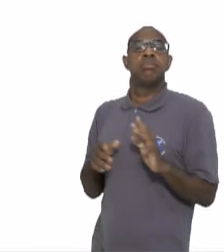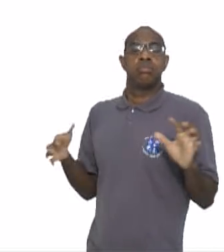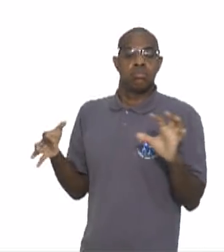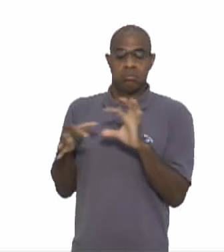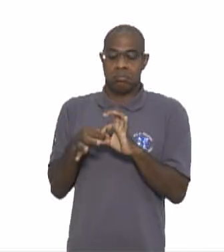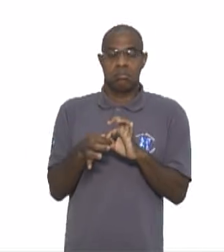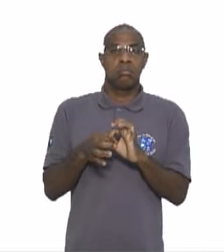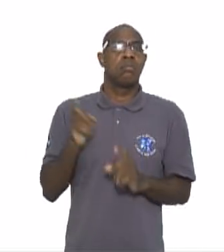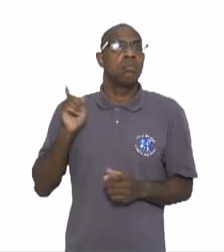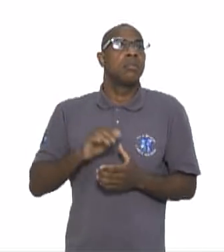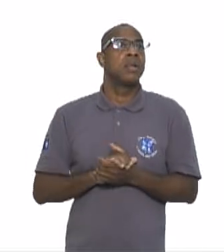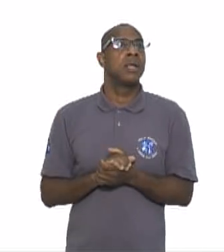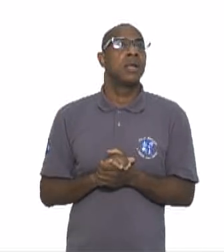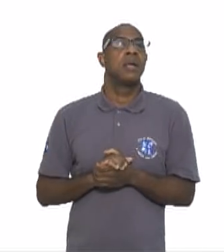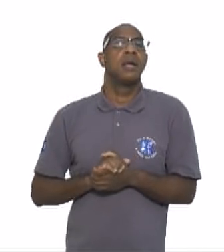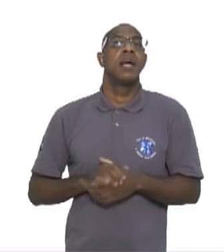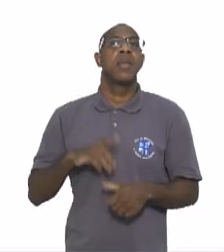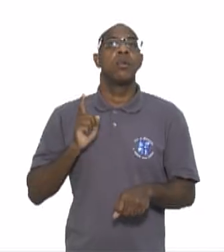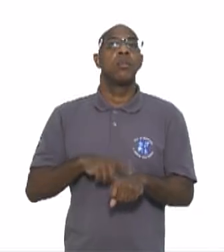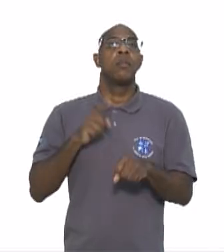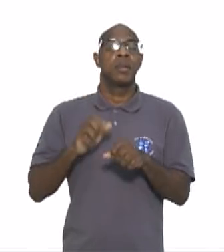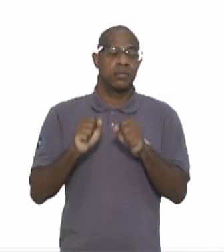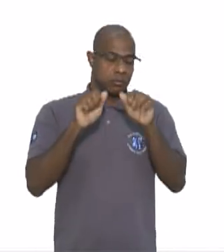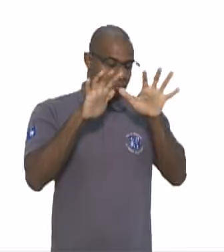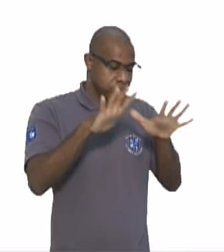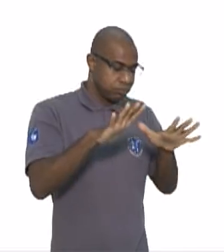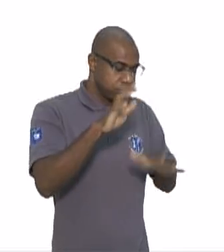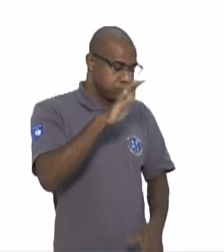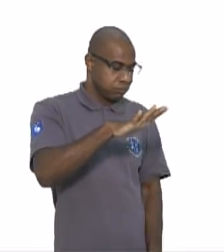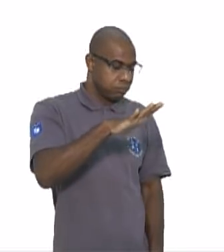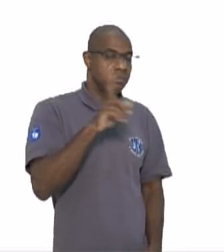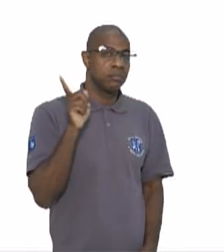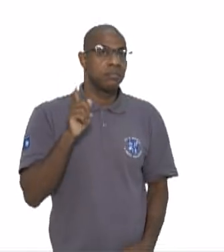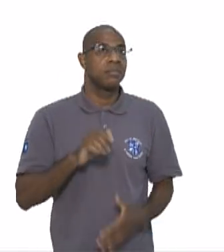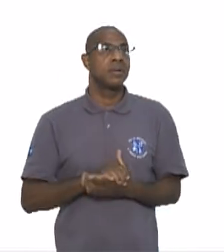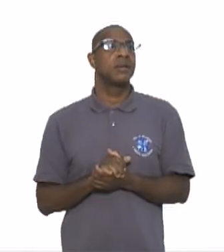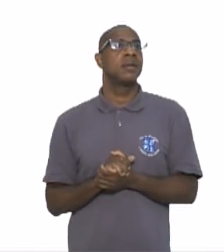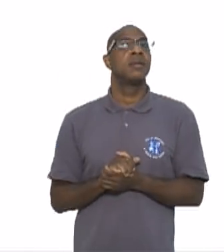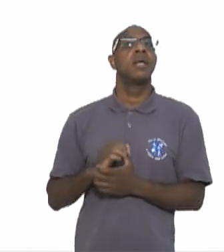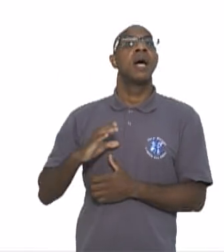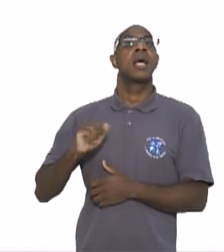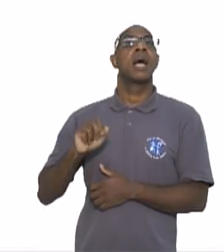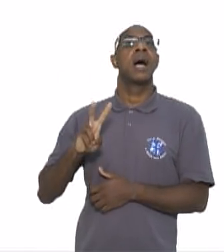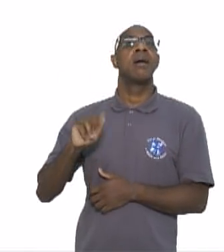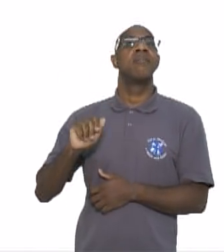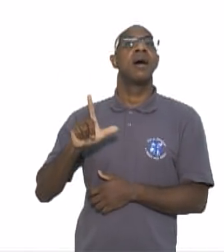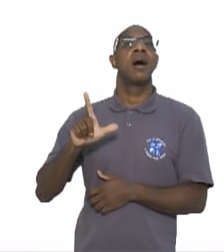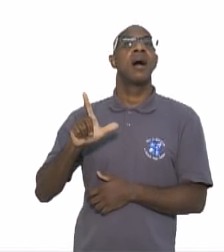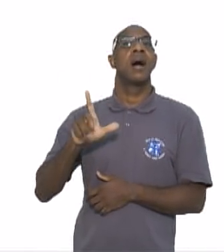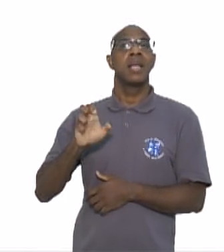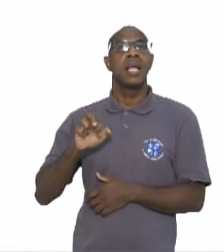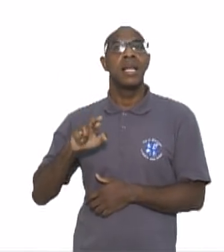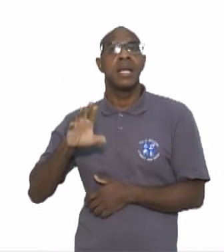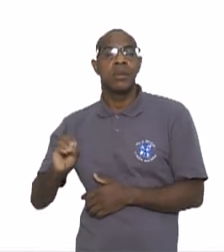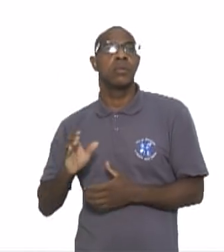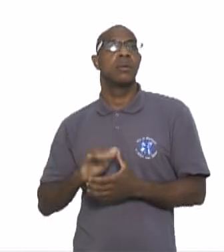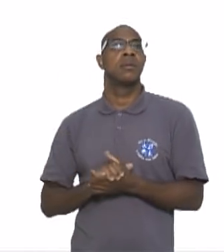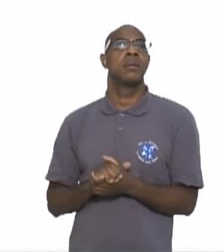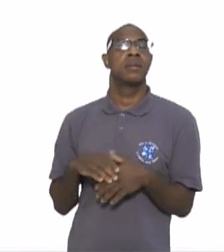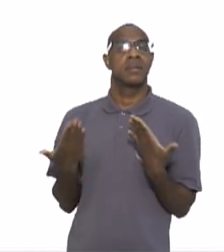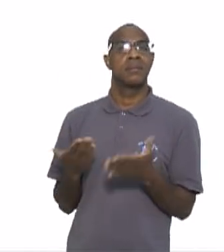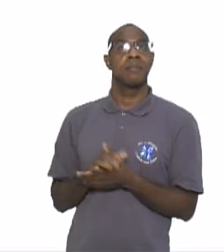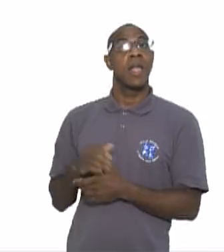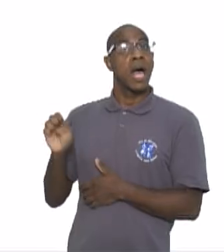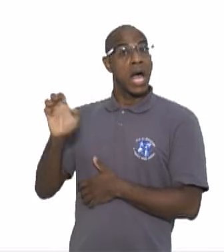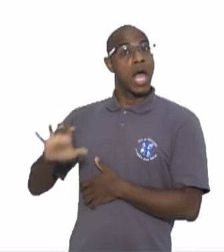momento aí de sagração de um cavaleiro. A formação da sociedade feudal ainda, né? A gente está falando sobre ela. A